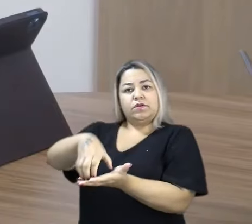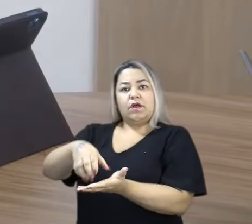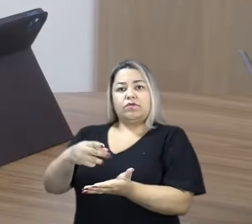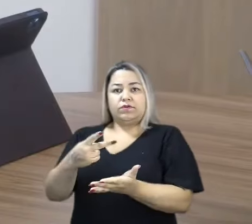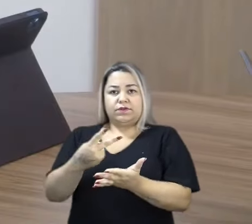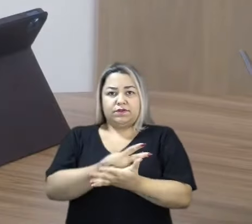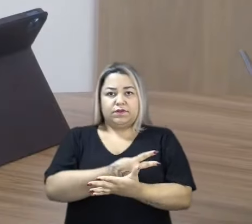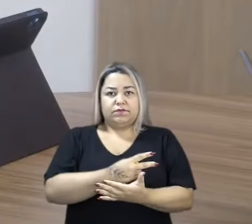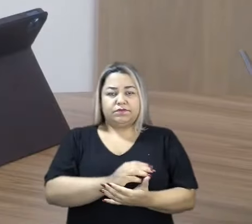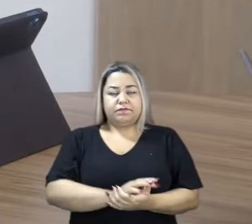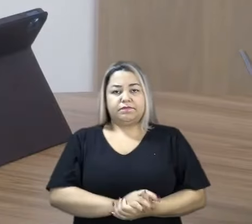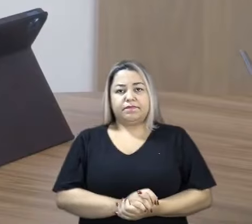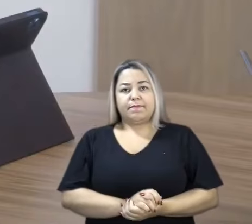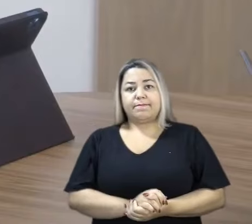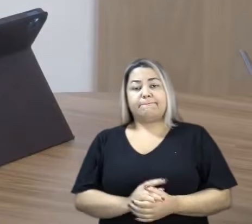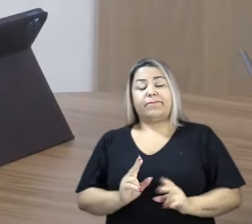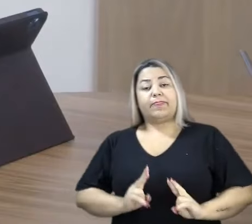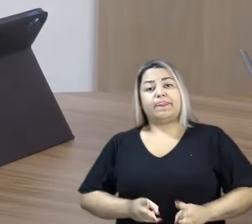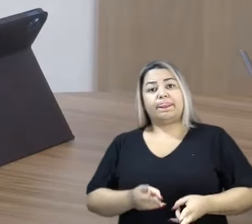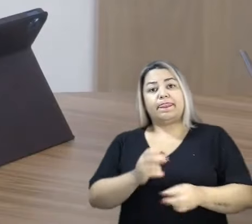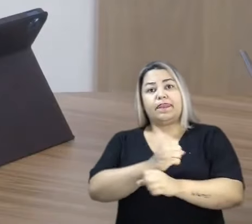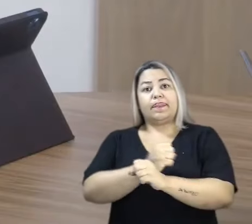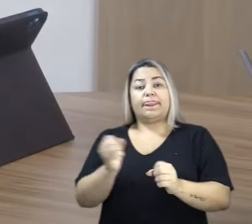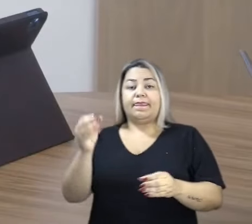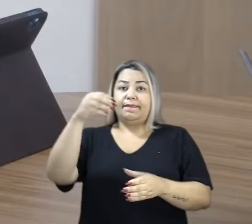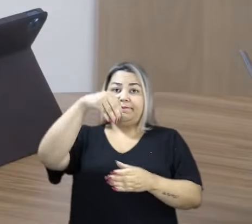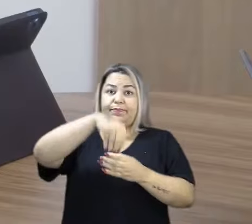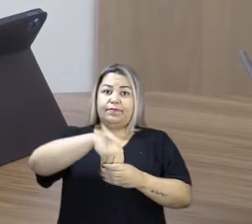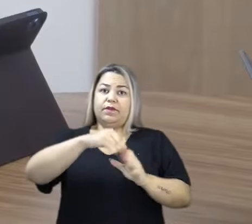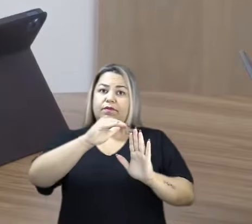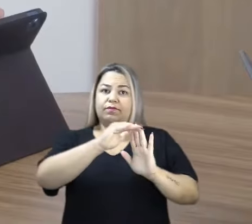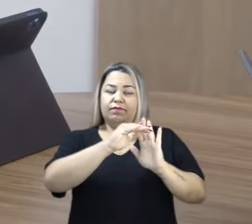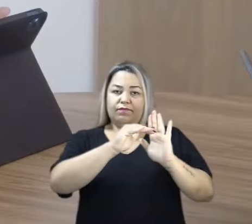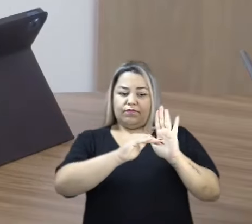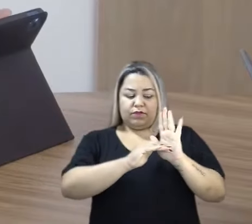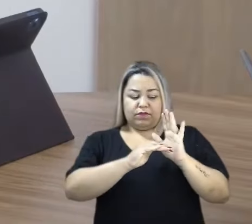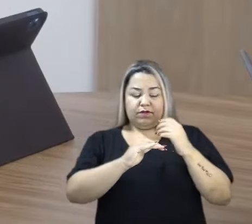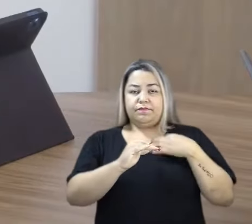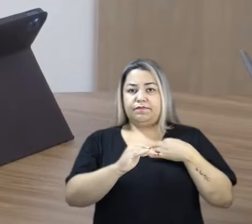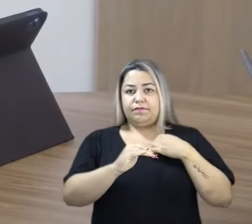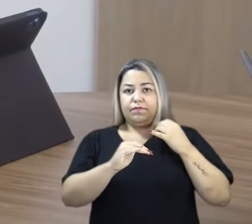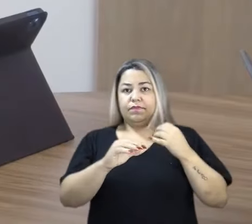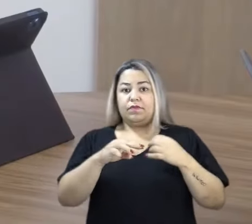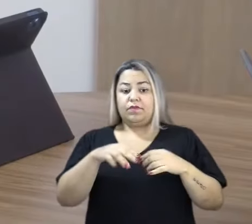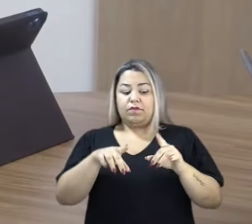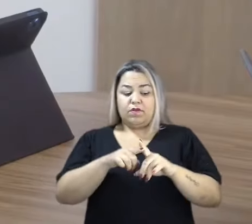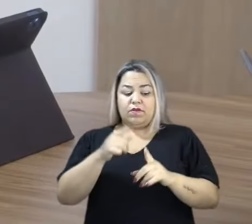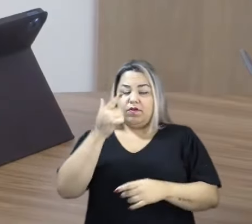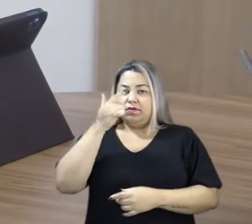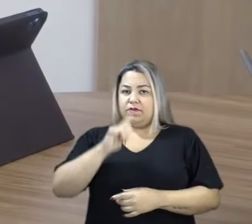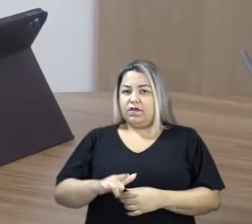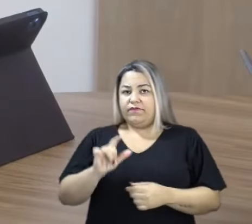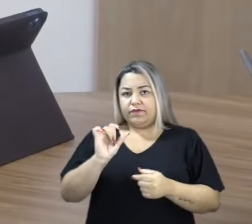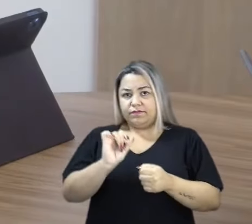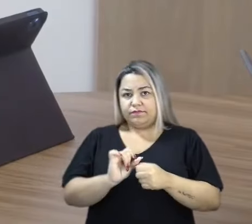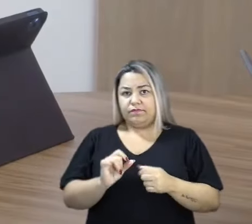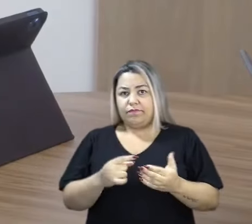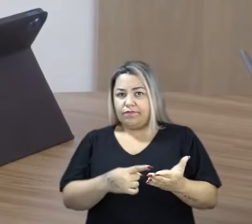acontecendo sempre que possível, dentro da agenda que o MIR dá conta de fazer. Já